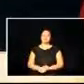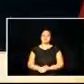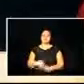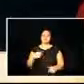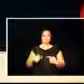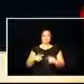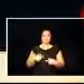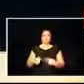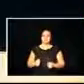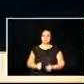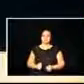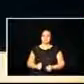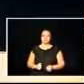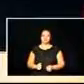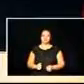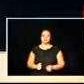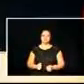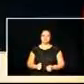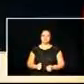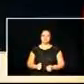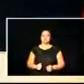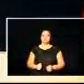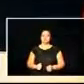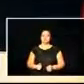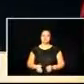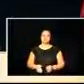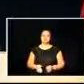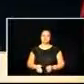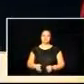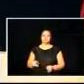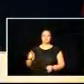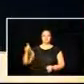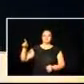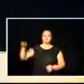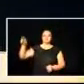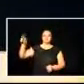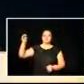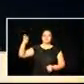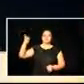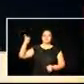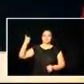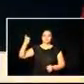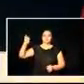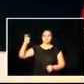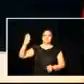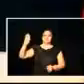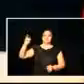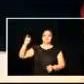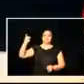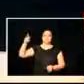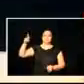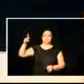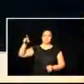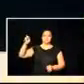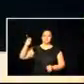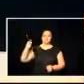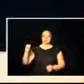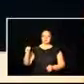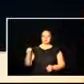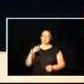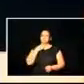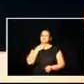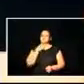são proibidos aos agentes públicos, servidores ou não, as seguintes condutas tendentes a afetar a igualdade de oportunidades